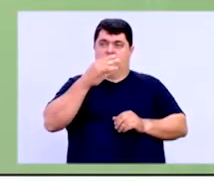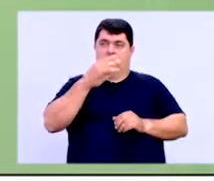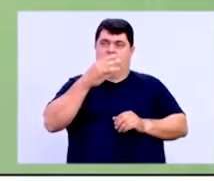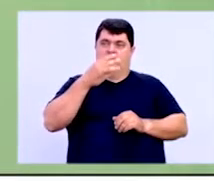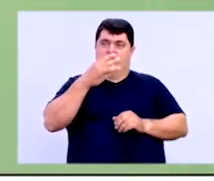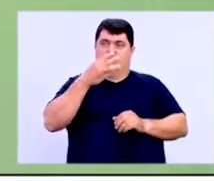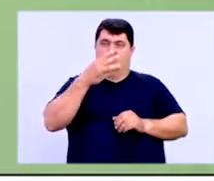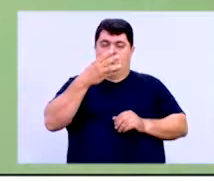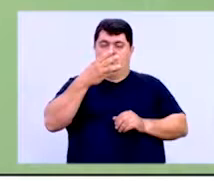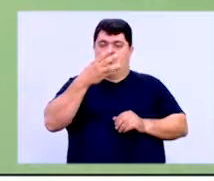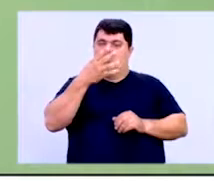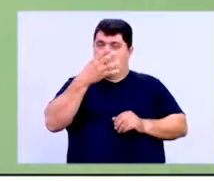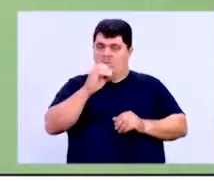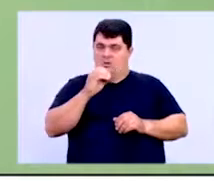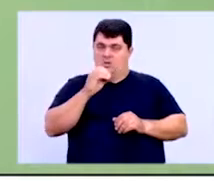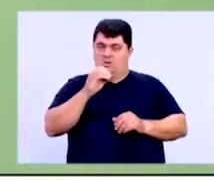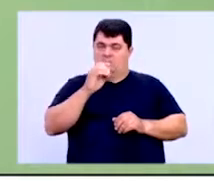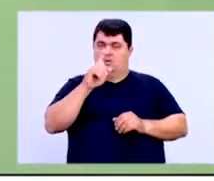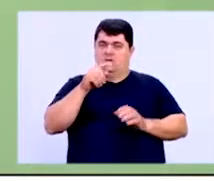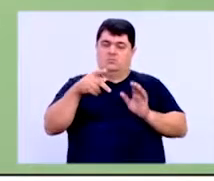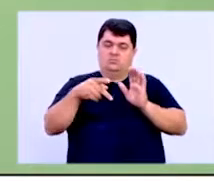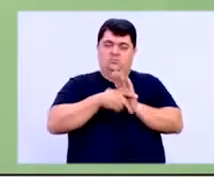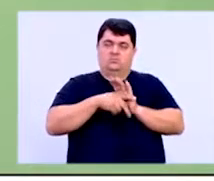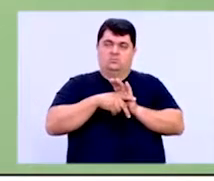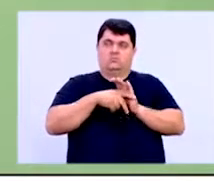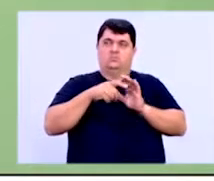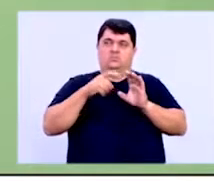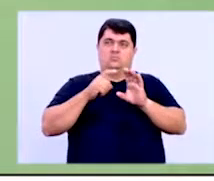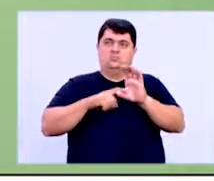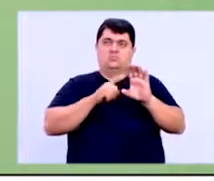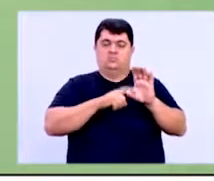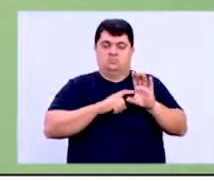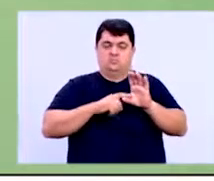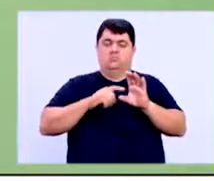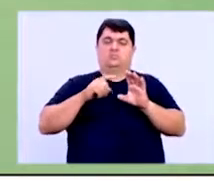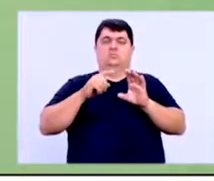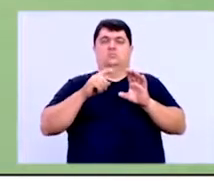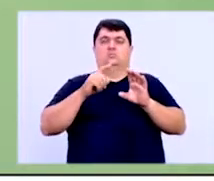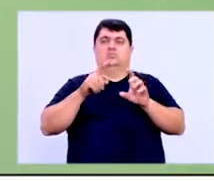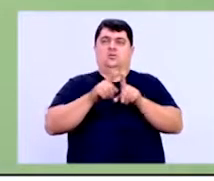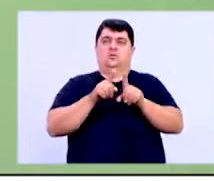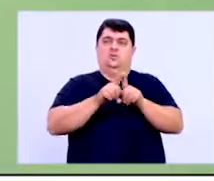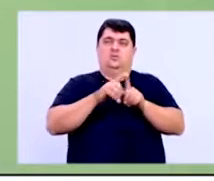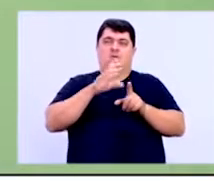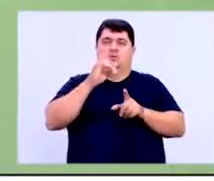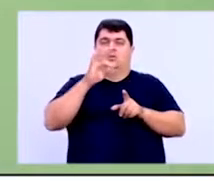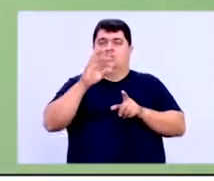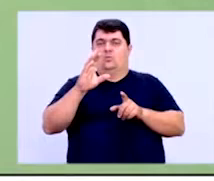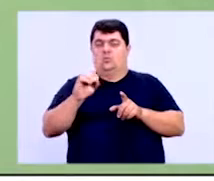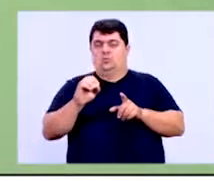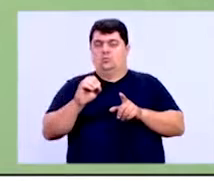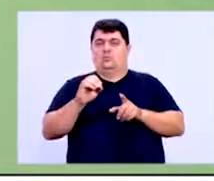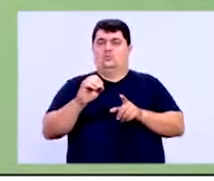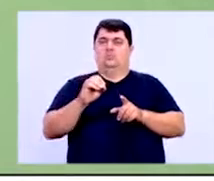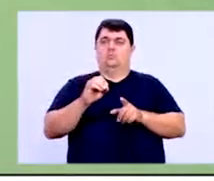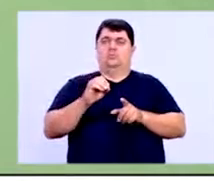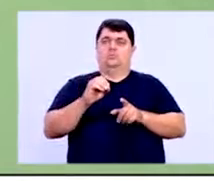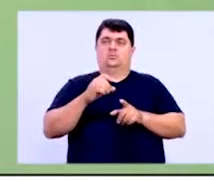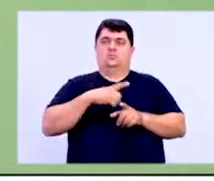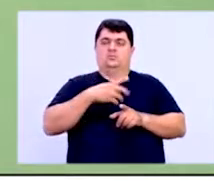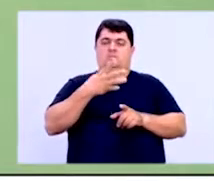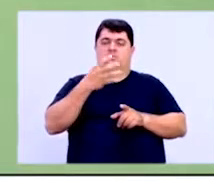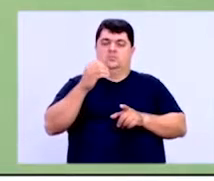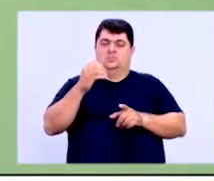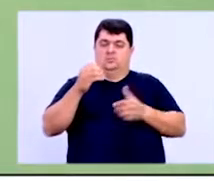40 foi gasto com custos variáveis e 10 foi gasto com despesas variáveis. Então, 40